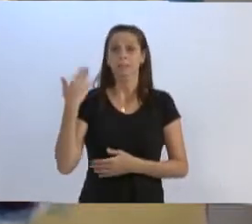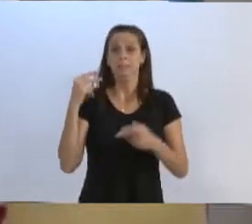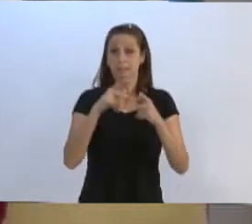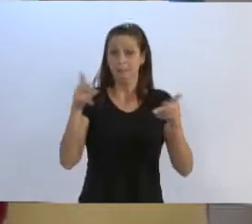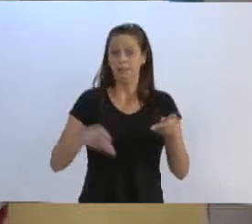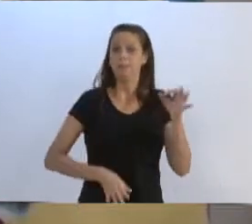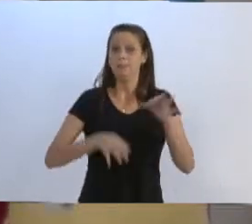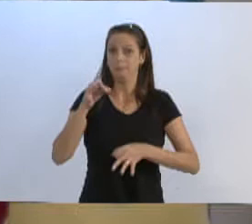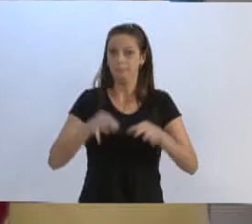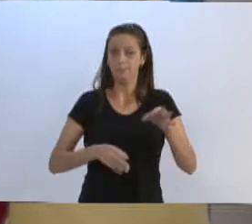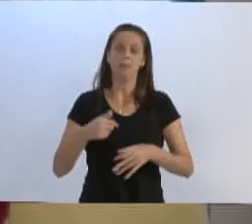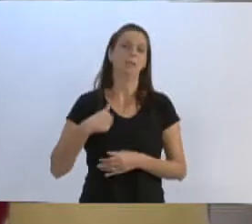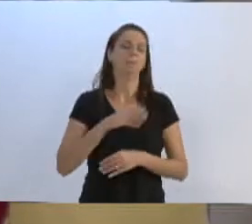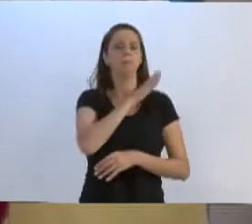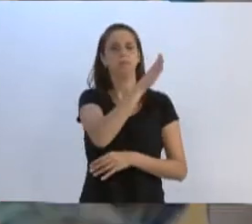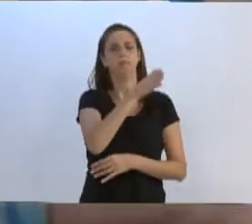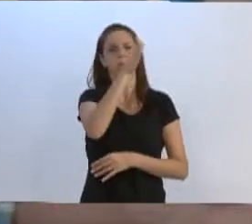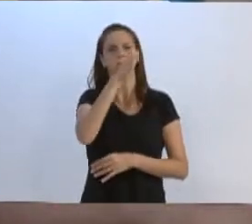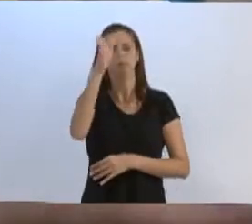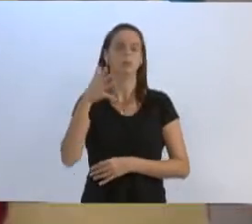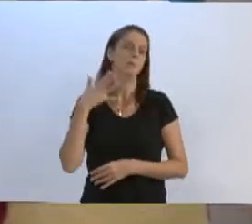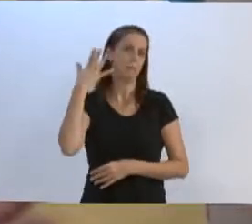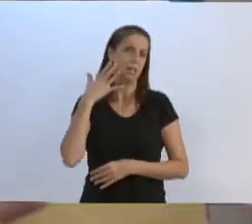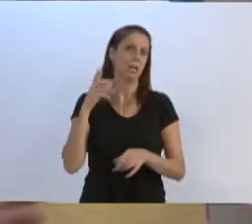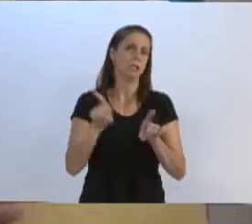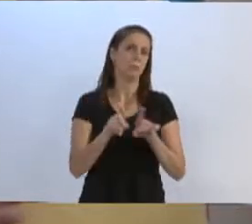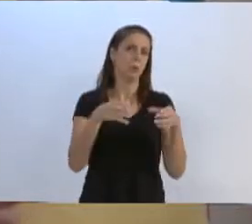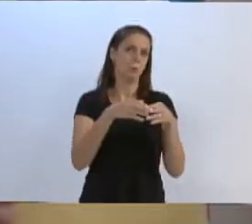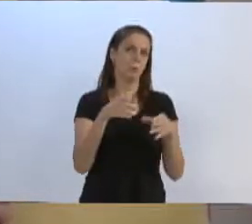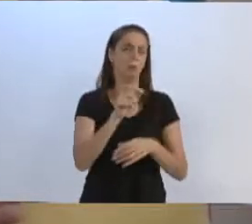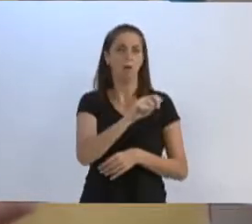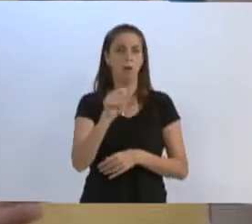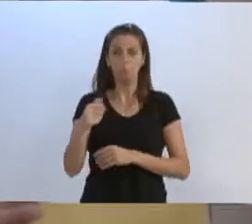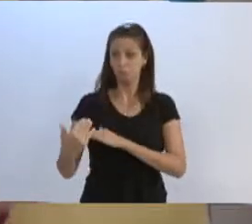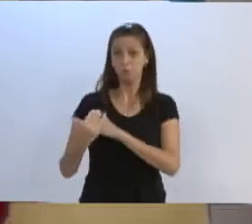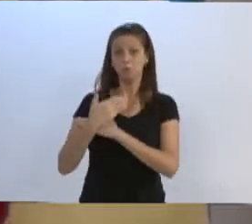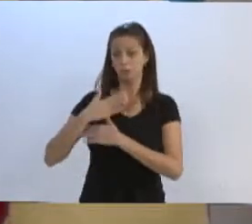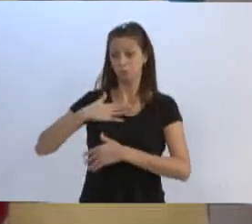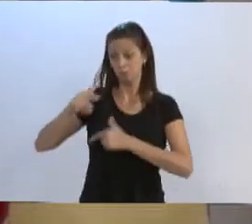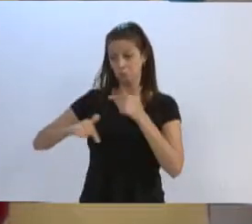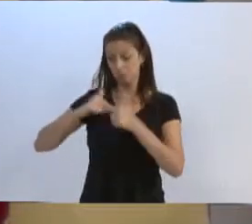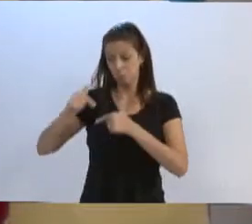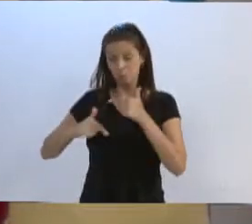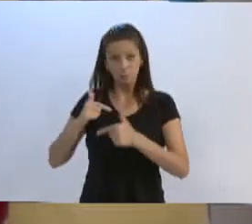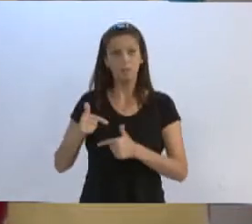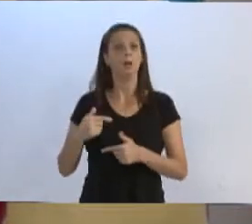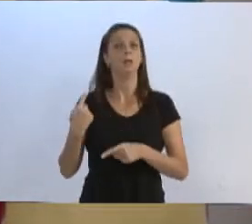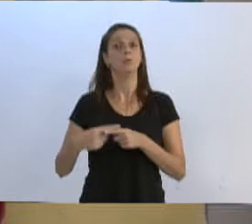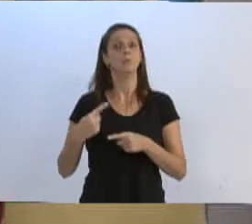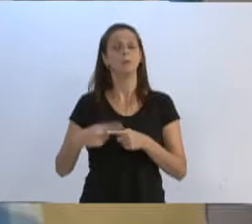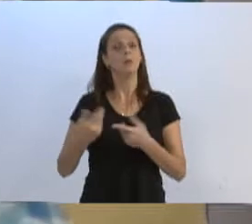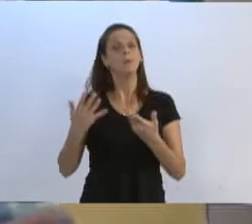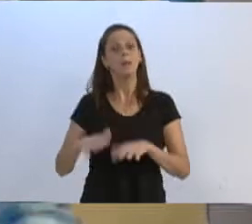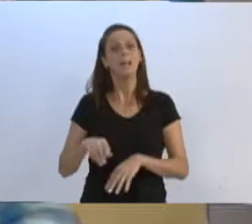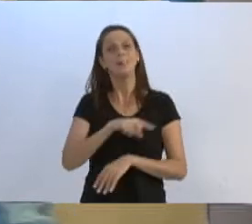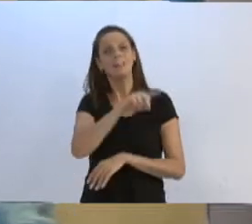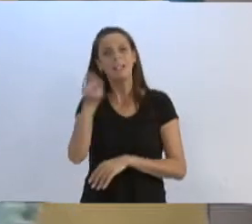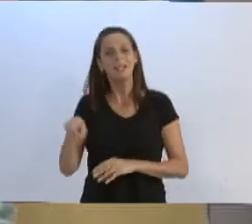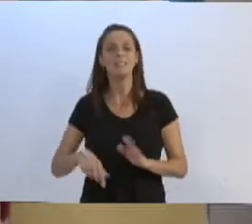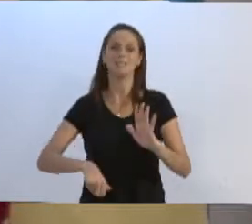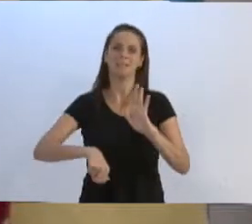eu dava palestras nos grupos de A, que ajudava o meu trabalho a não permitir que eles praticassem